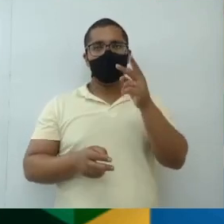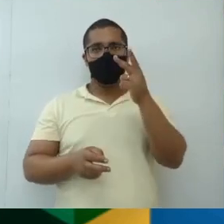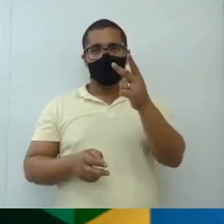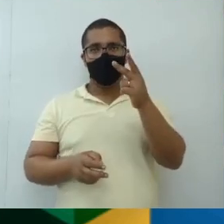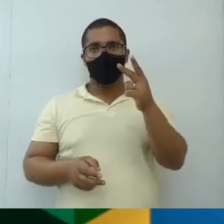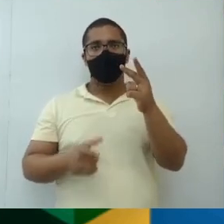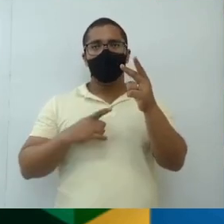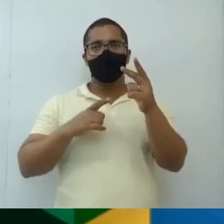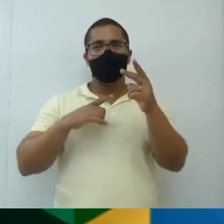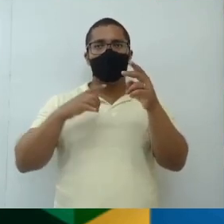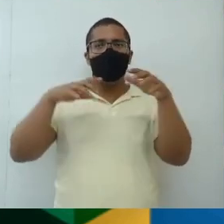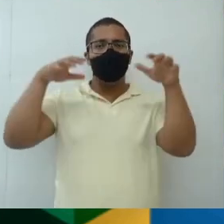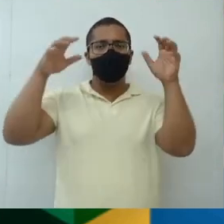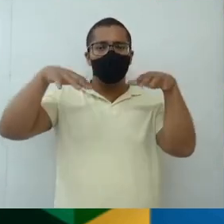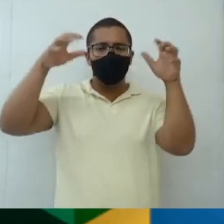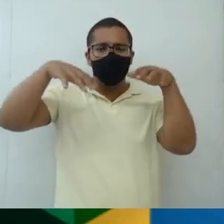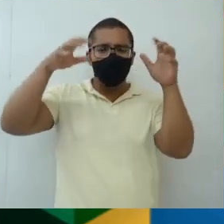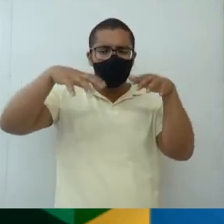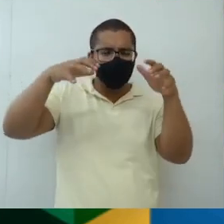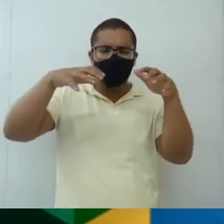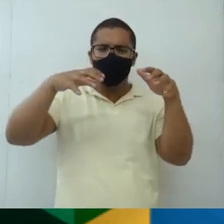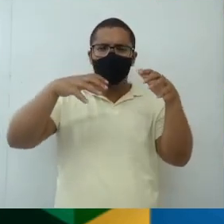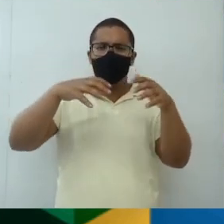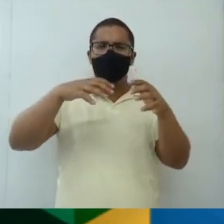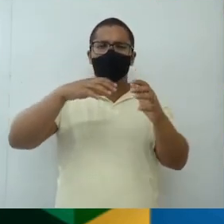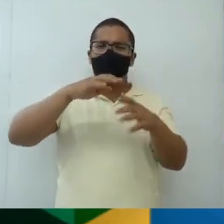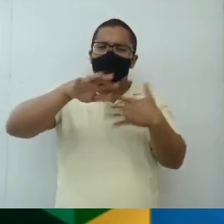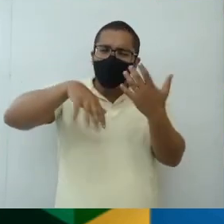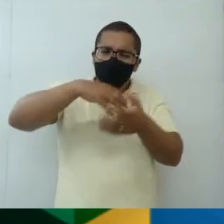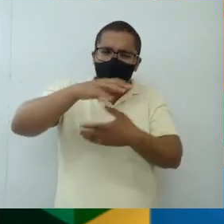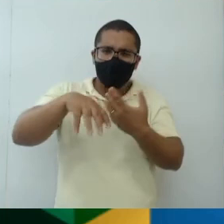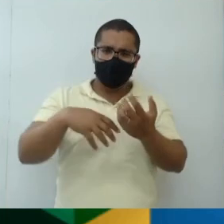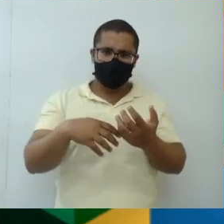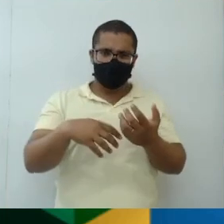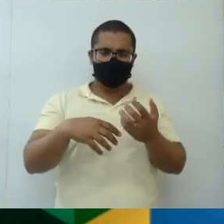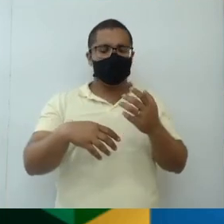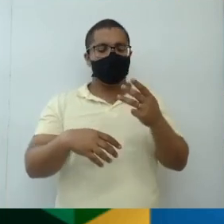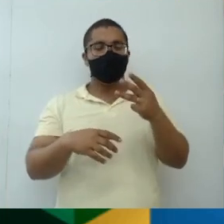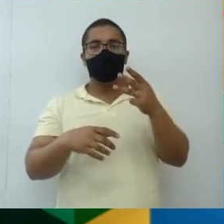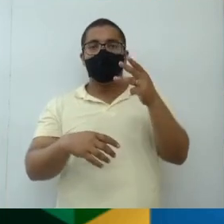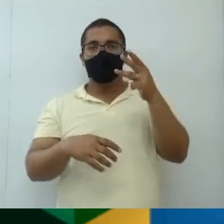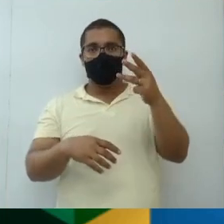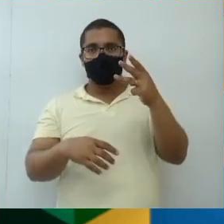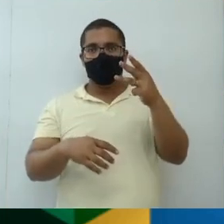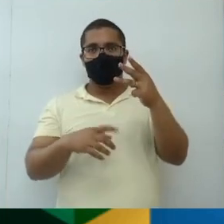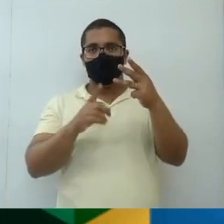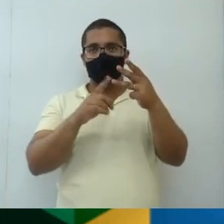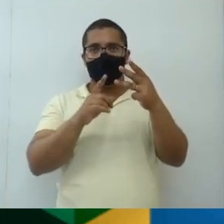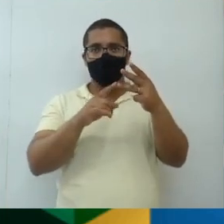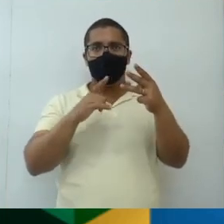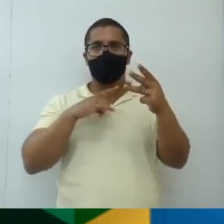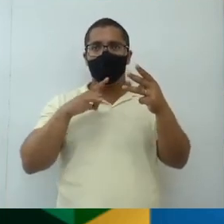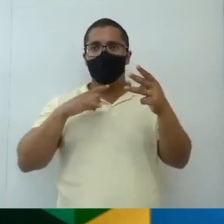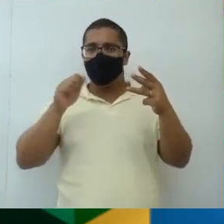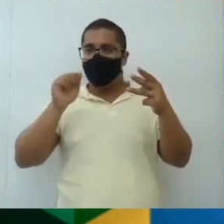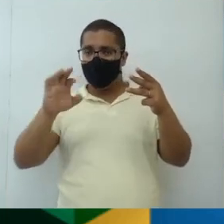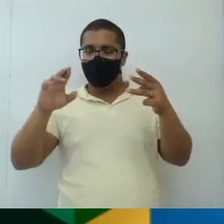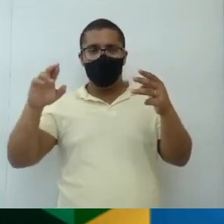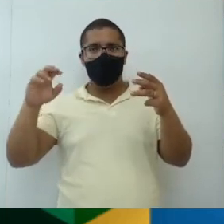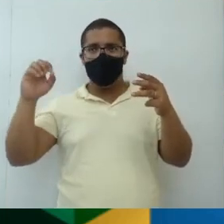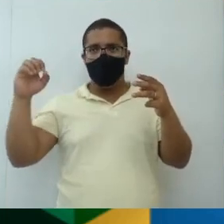distribuídas o encontro de massas de ar Equatorial Continental Equatorial Atlântica